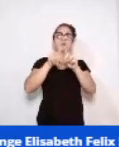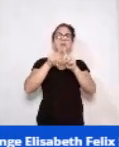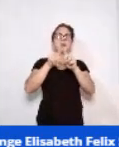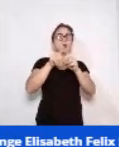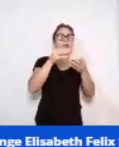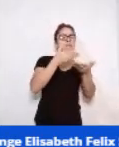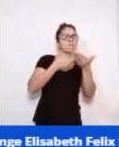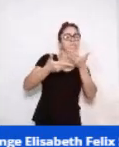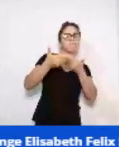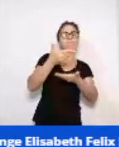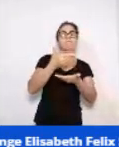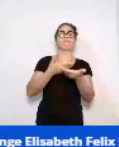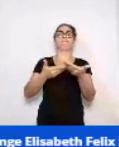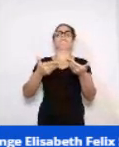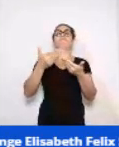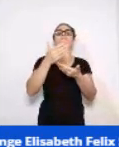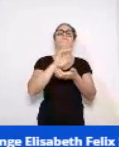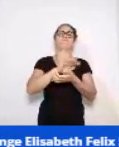Pode passar.